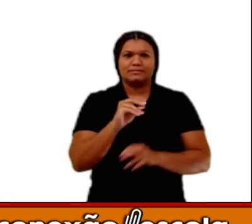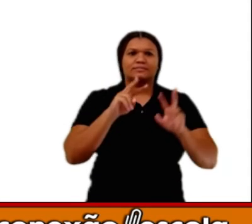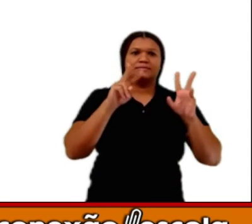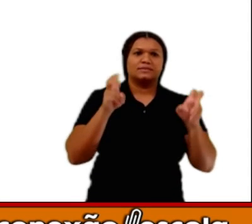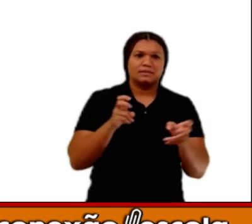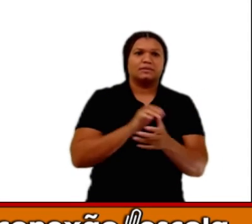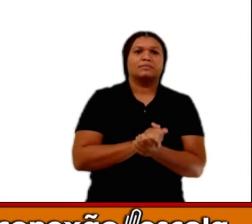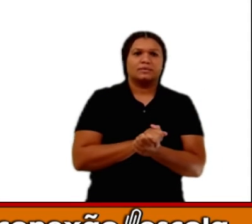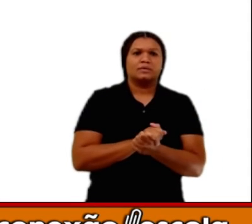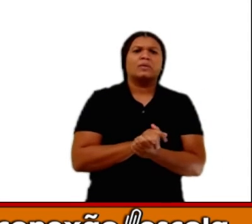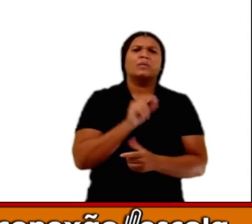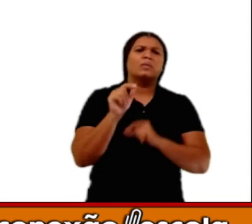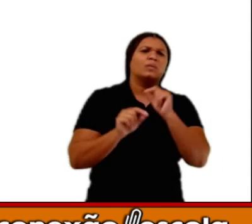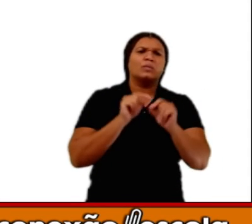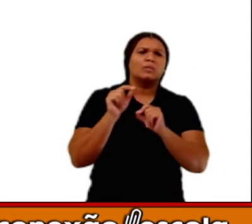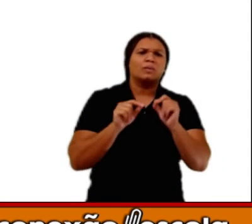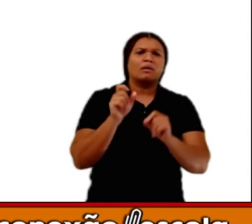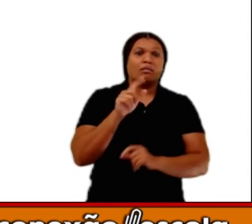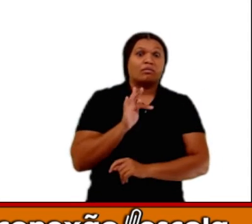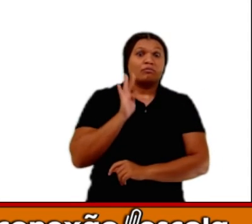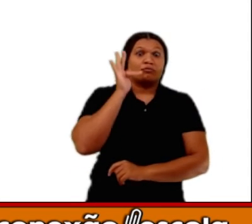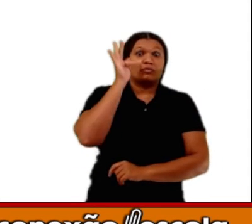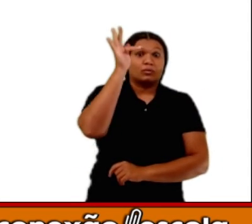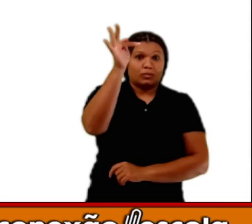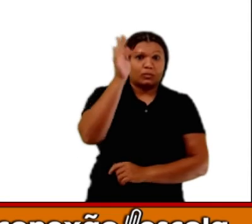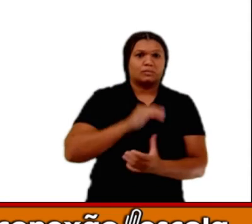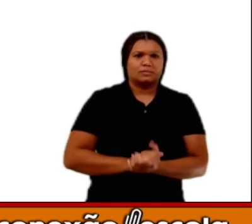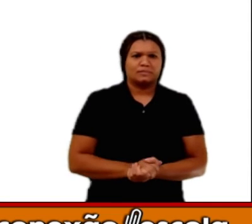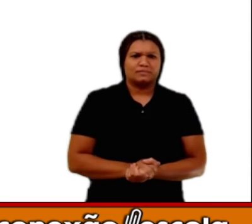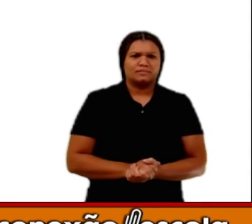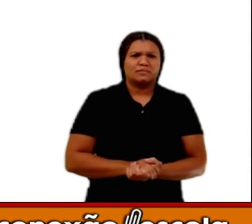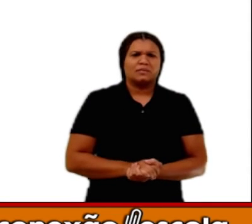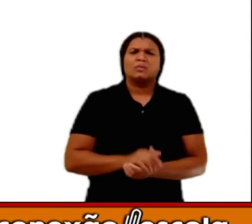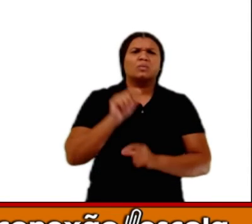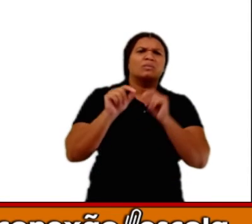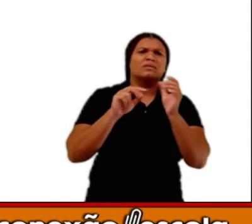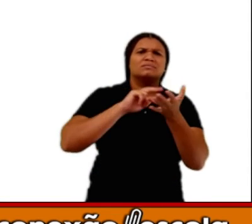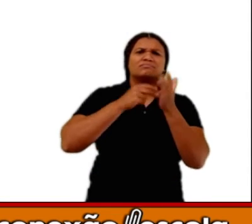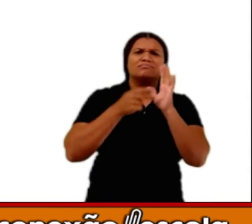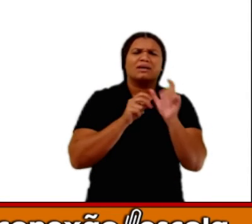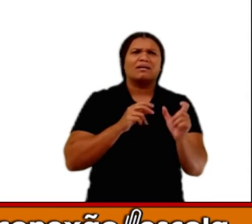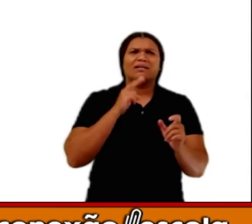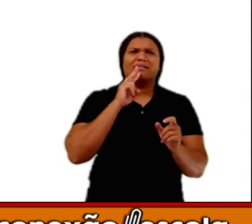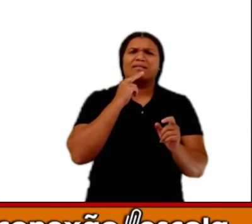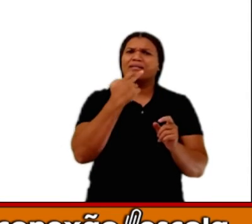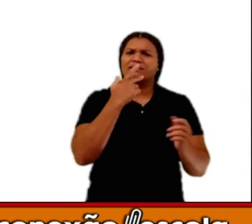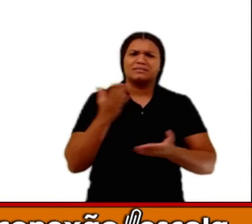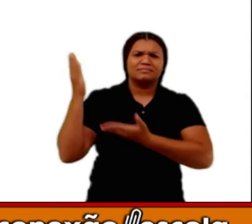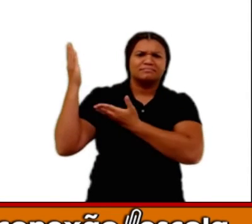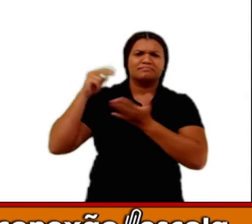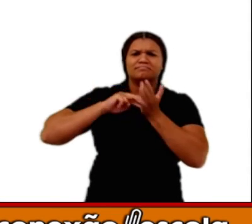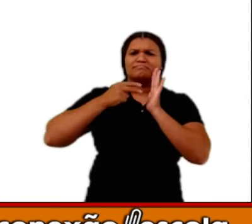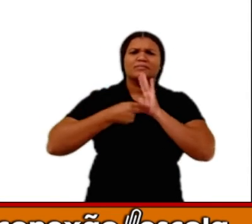futuro com guincho certo e o professor o que que é isso o que que é grande tio Qual que é a tradução de corrente de bom